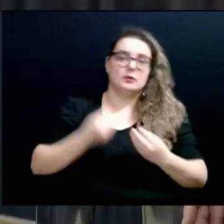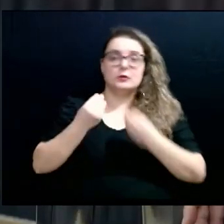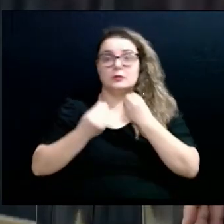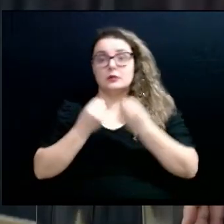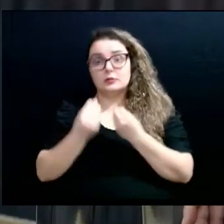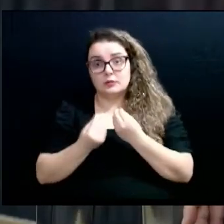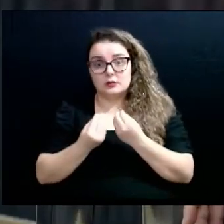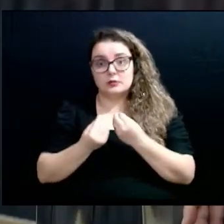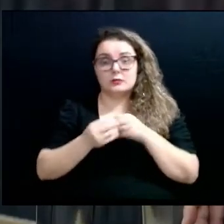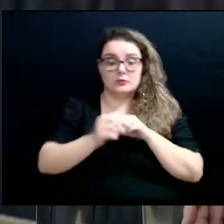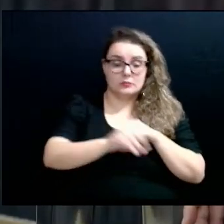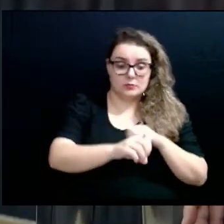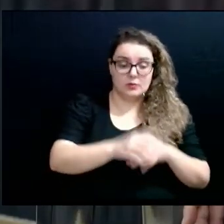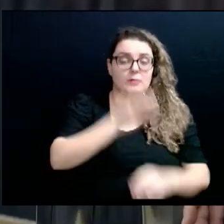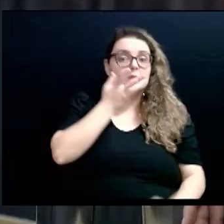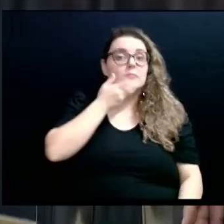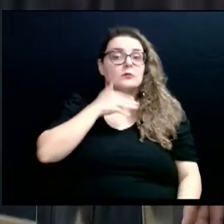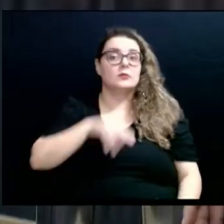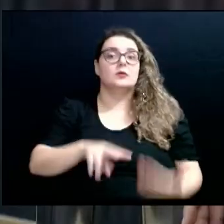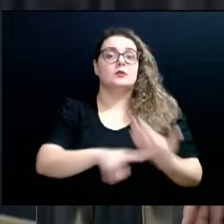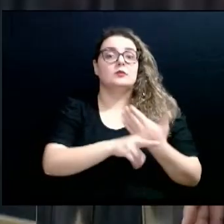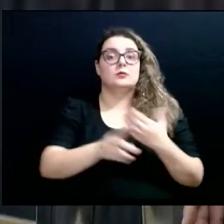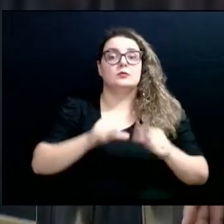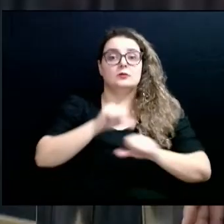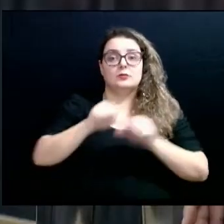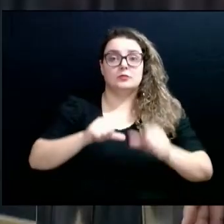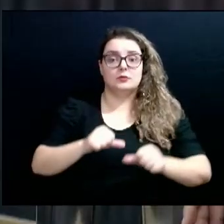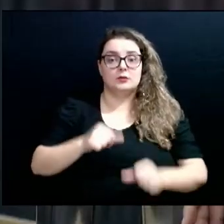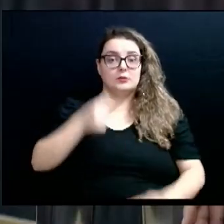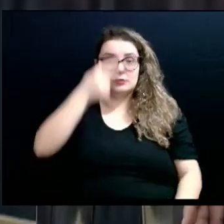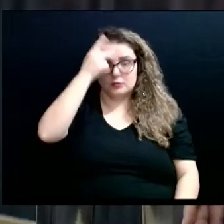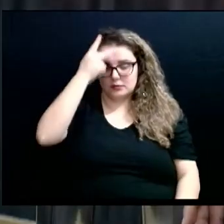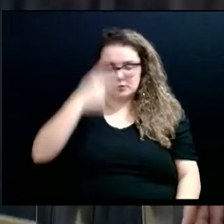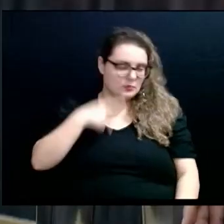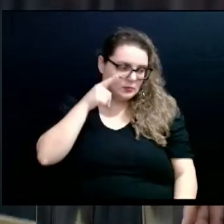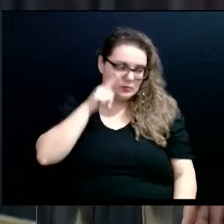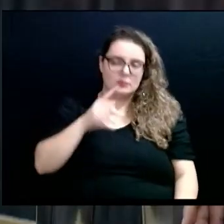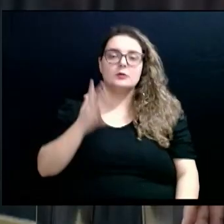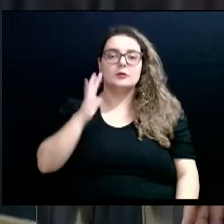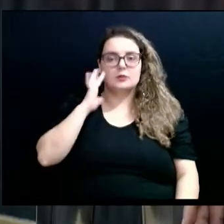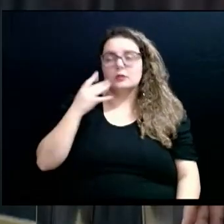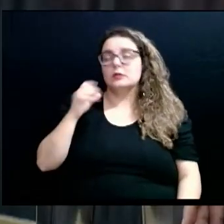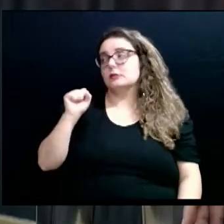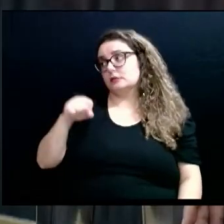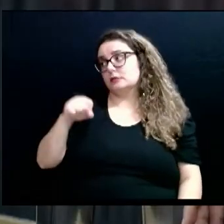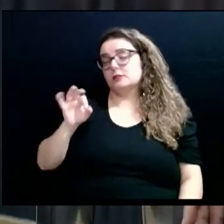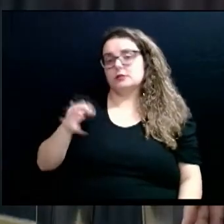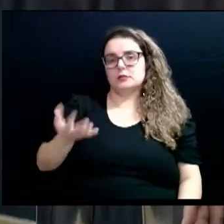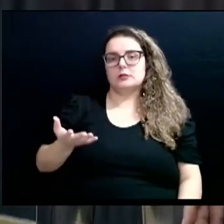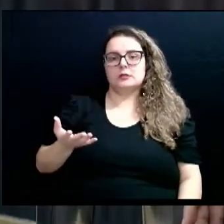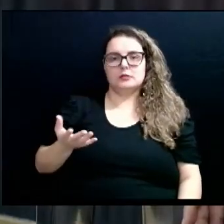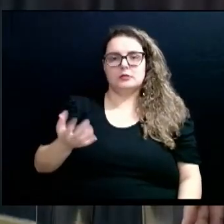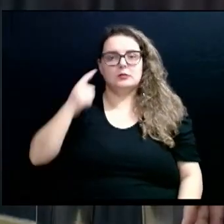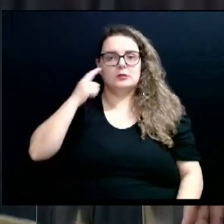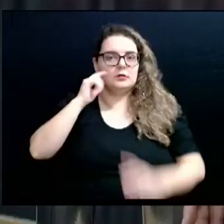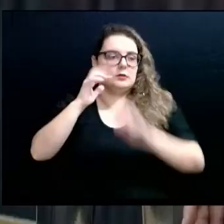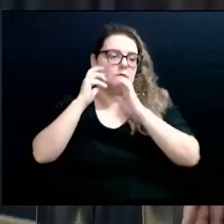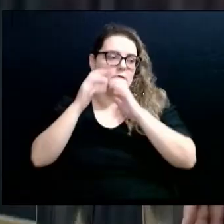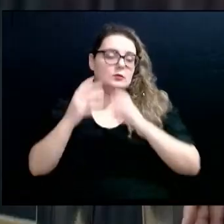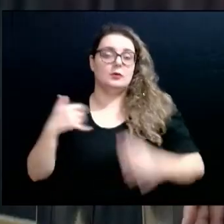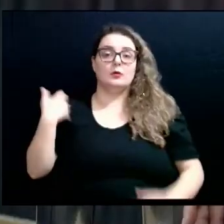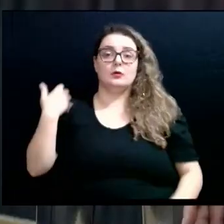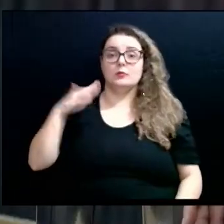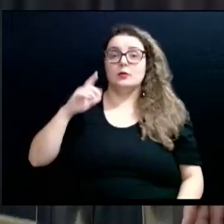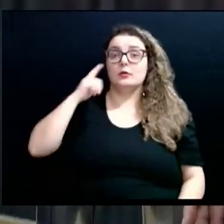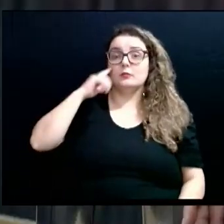a criança a reagir de uma forma diferente se ele também não consegue? Então, eu acho que fica essa reflexão para os adultos pensarem não só